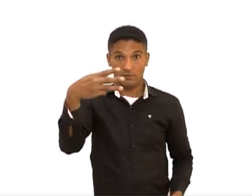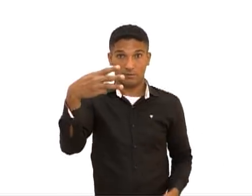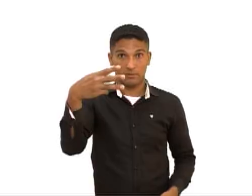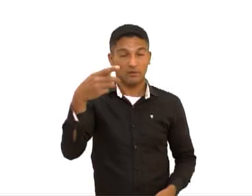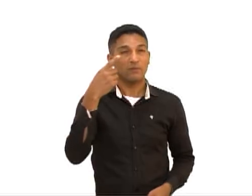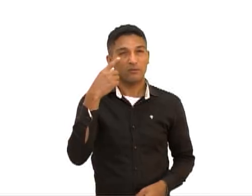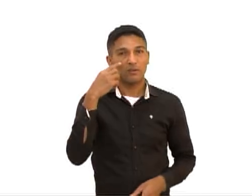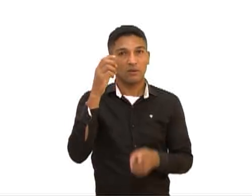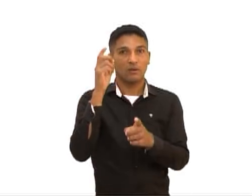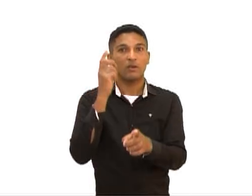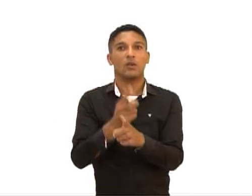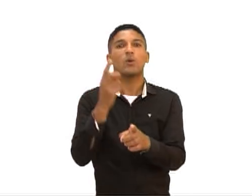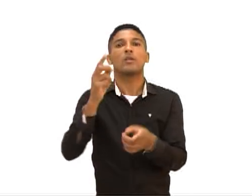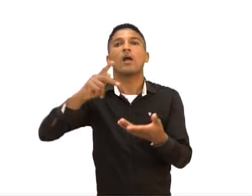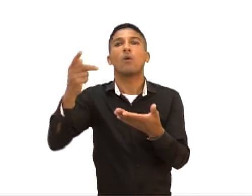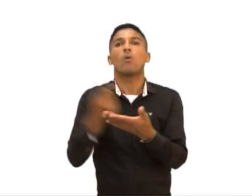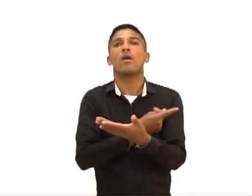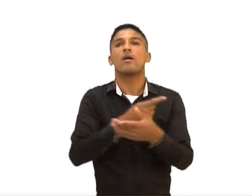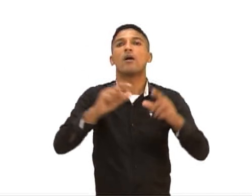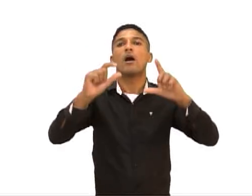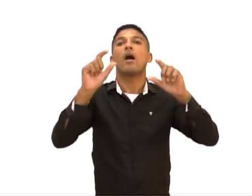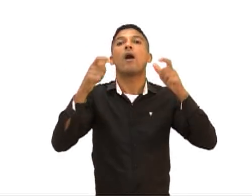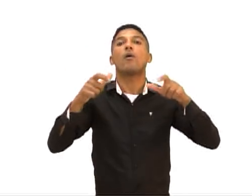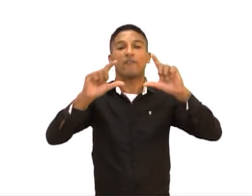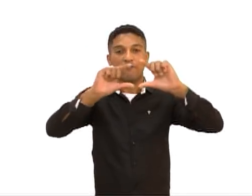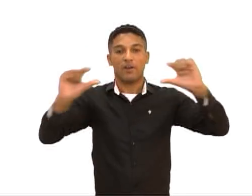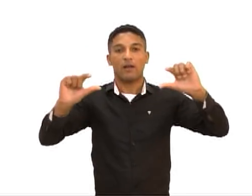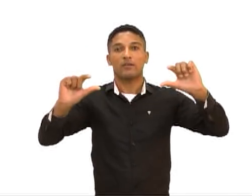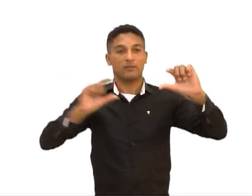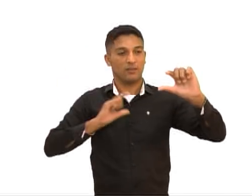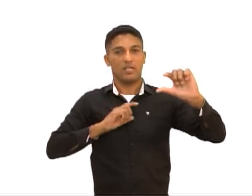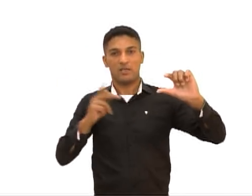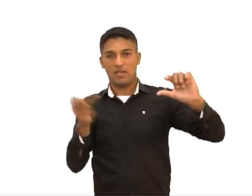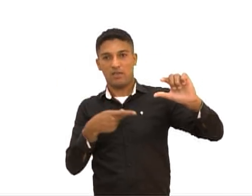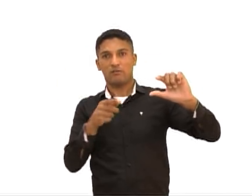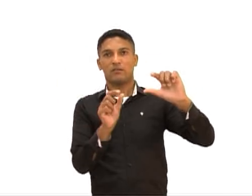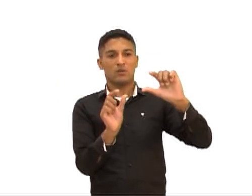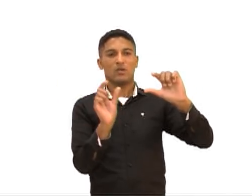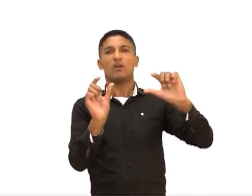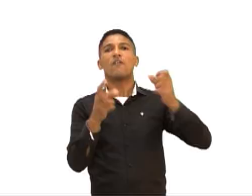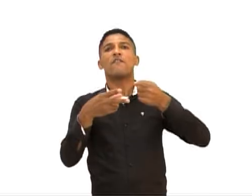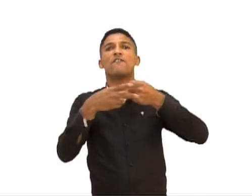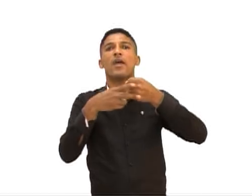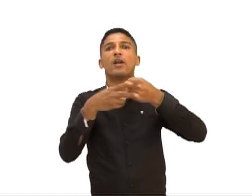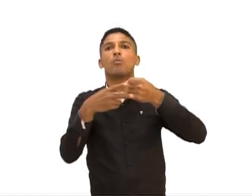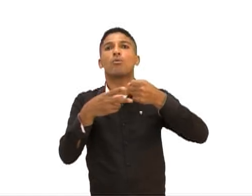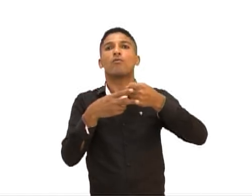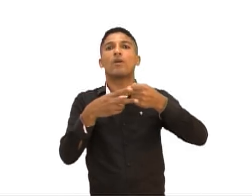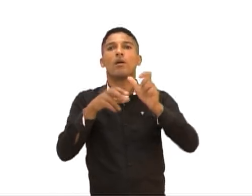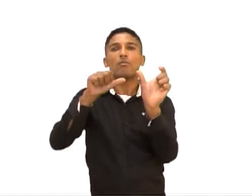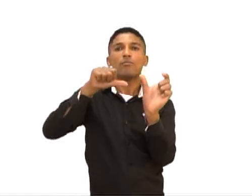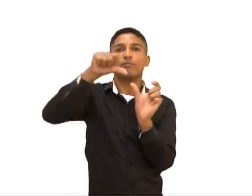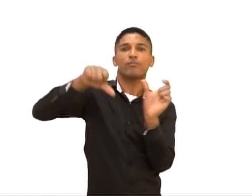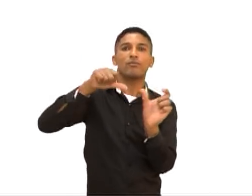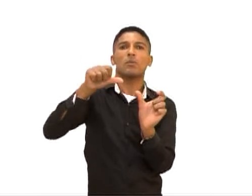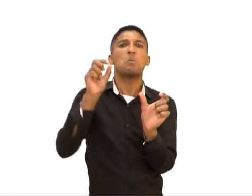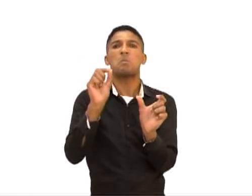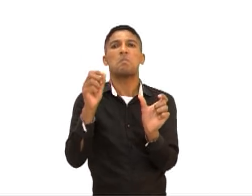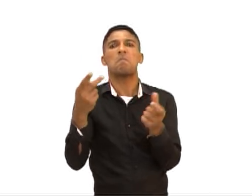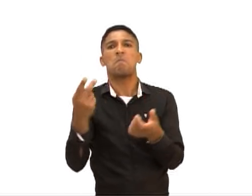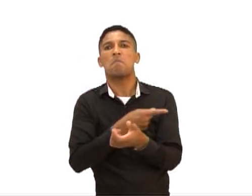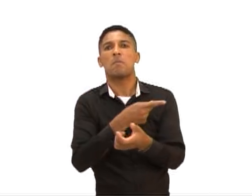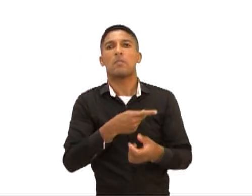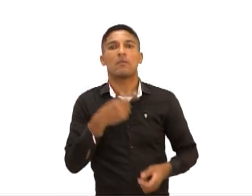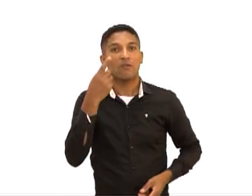vocês localizarem o erro de flexão verbal no texto abaixo e corrigir, né? Então, o texto diz: no Brasil,